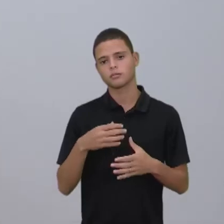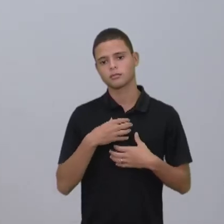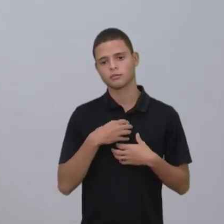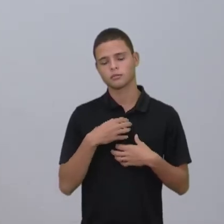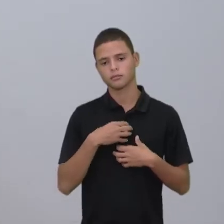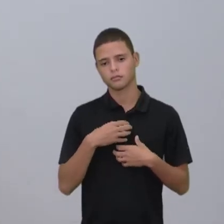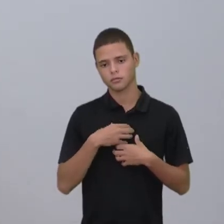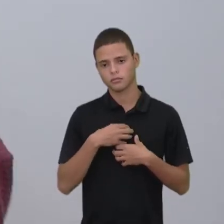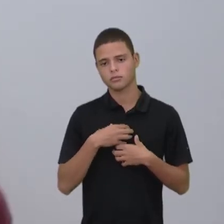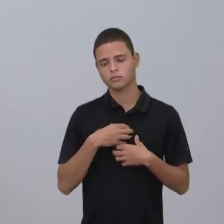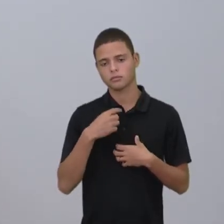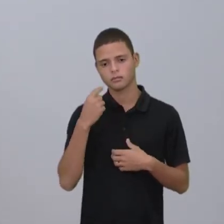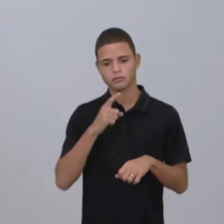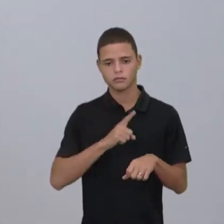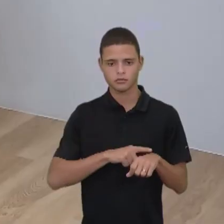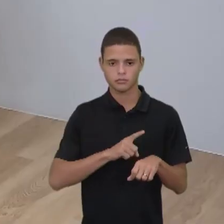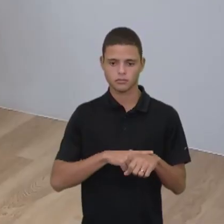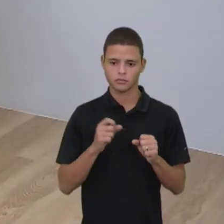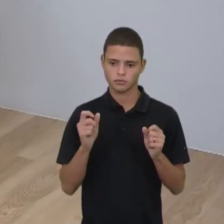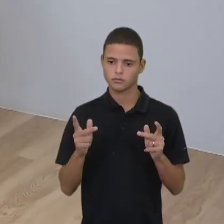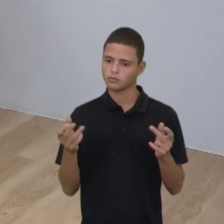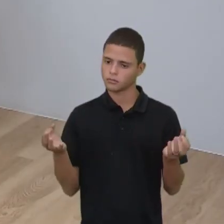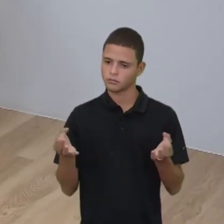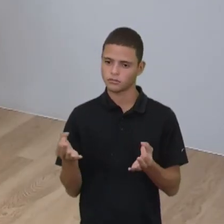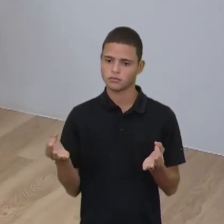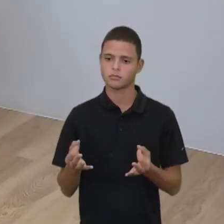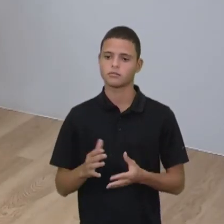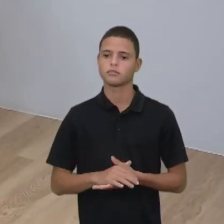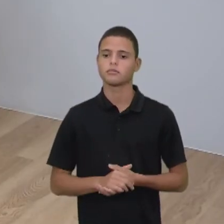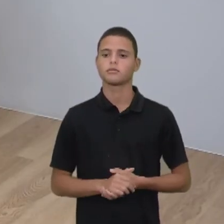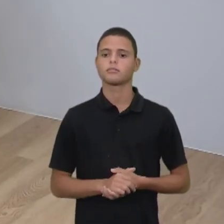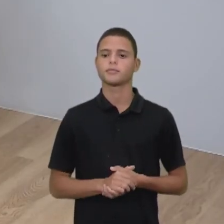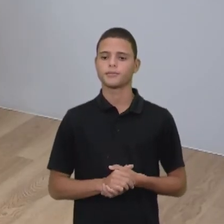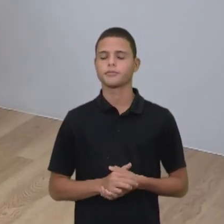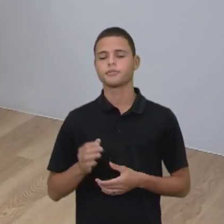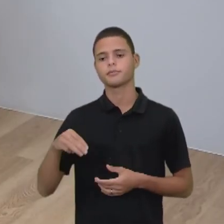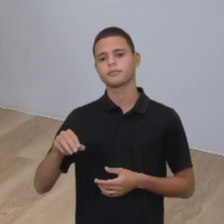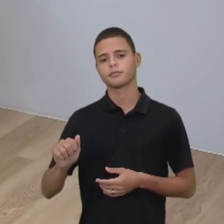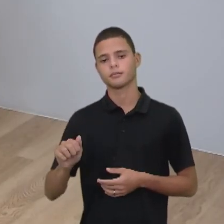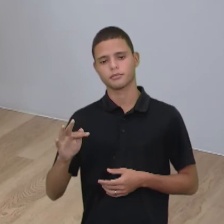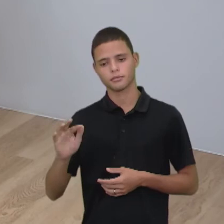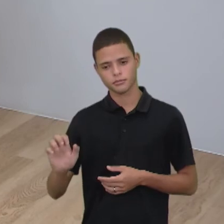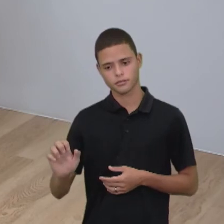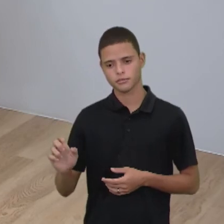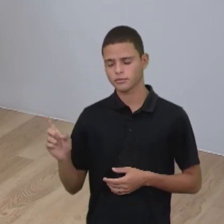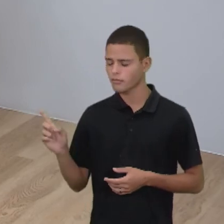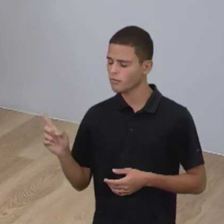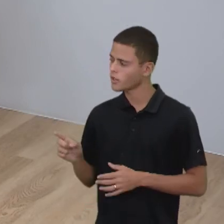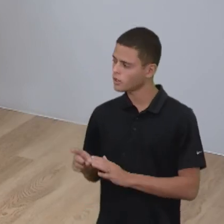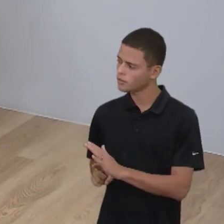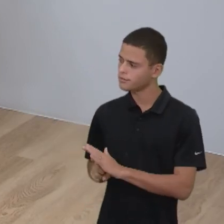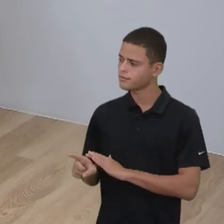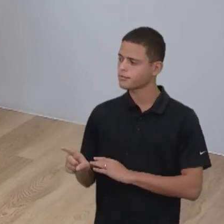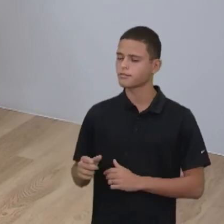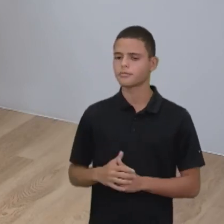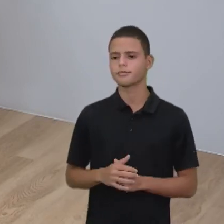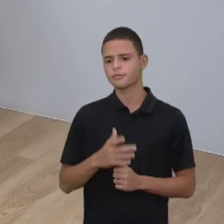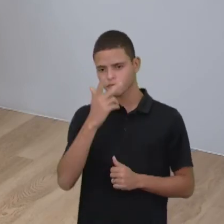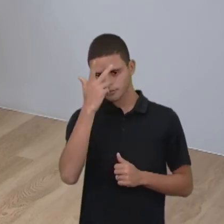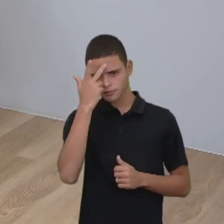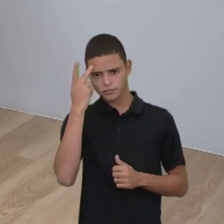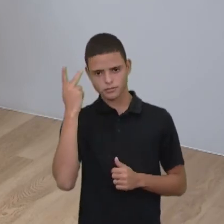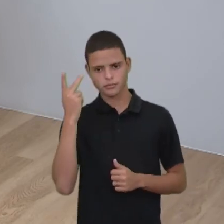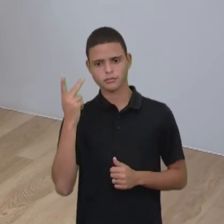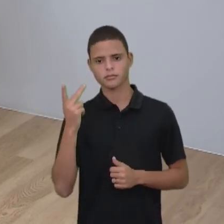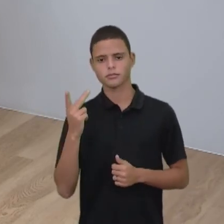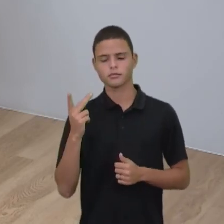no tempo. Né? Perfeito, muito bem lembrado. E aí, Mafê, também é uma pergunta, na verdade, assim, pessoas que